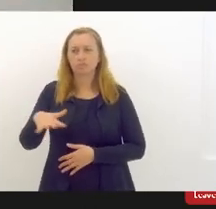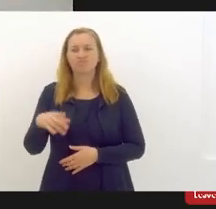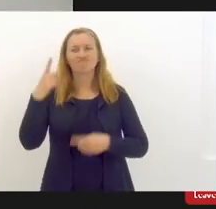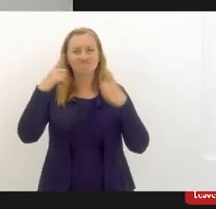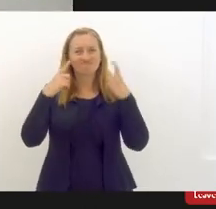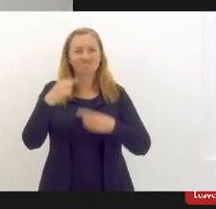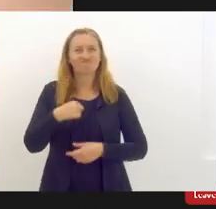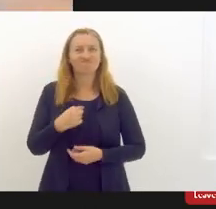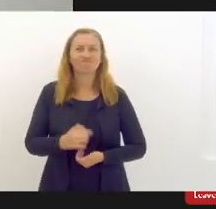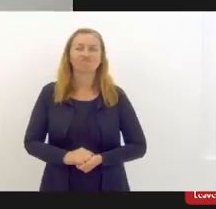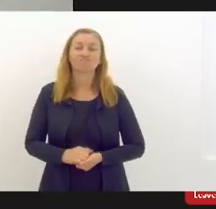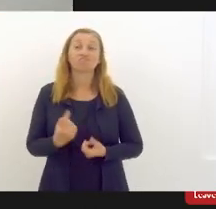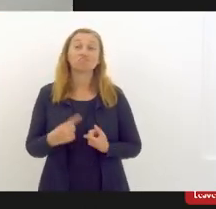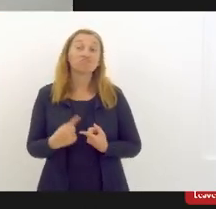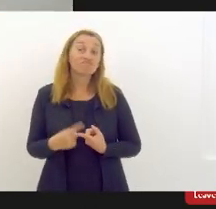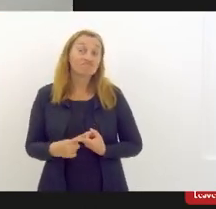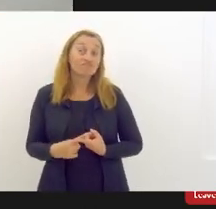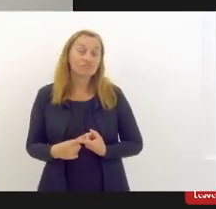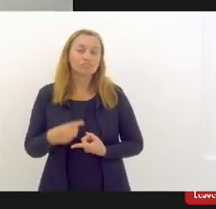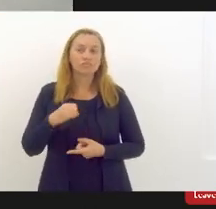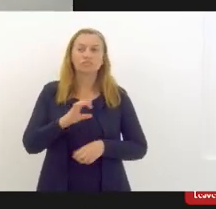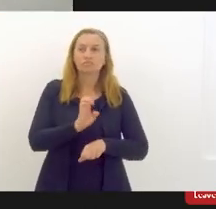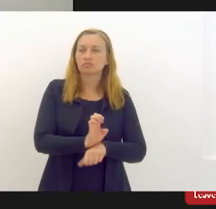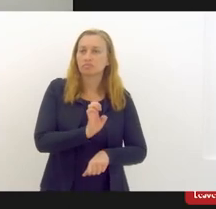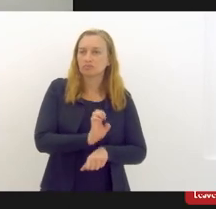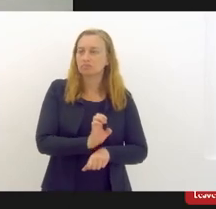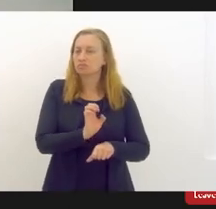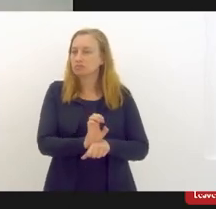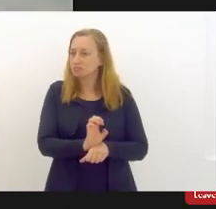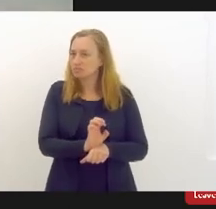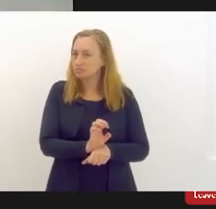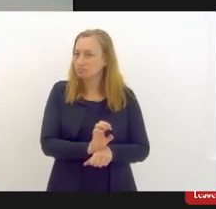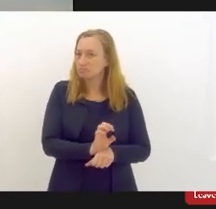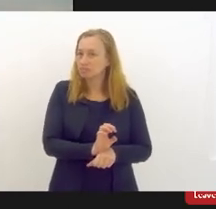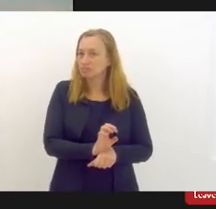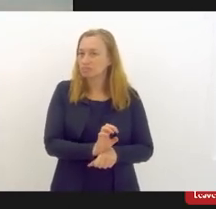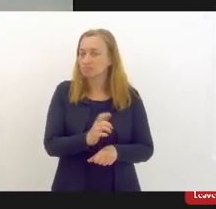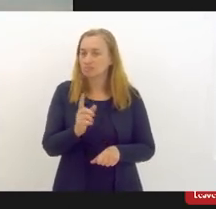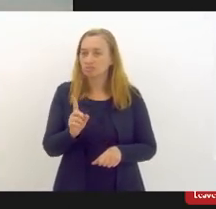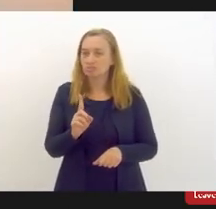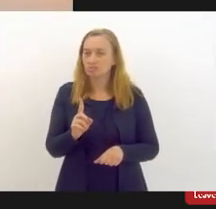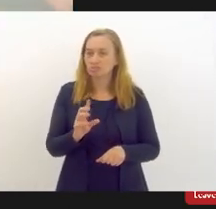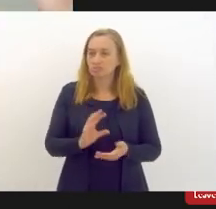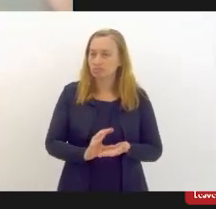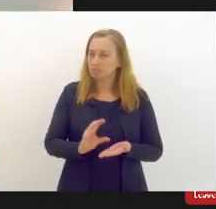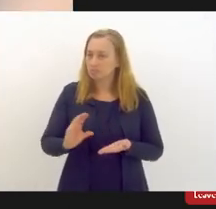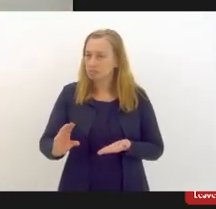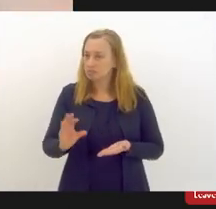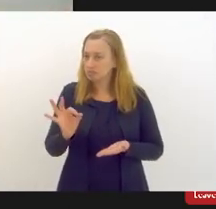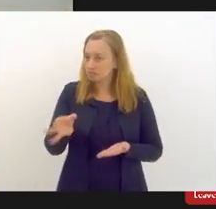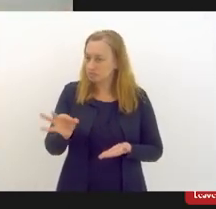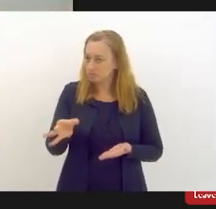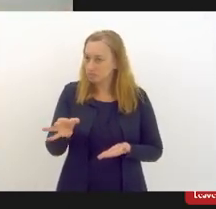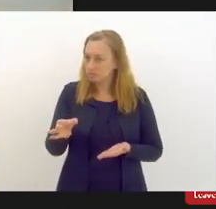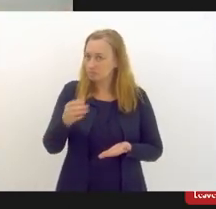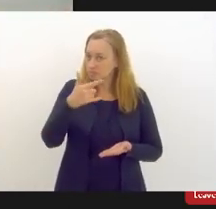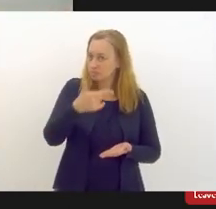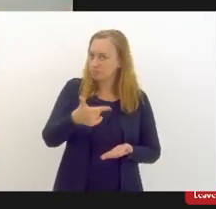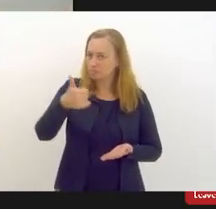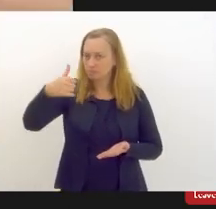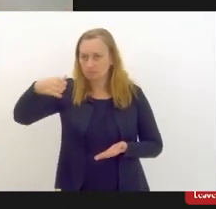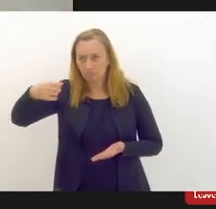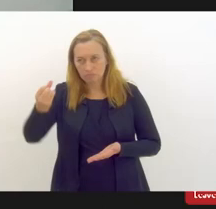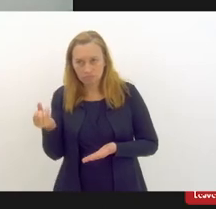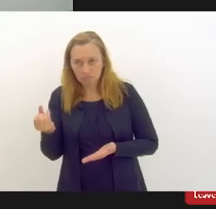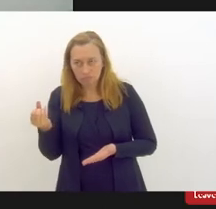preocupação. Por quê? Se o Estado sistemicamente já não aplicava um mínimo constitucional desde